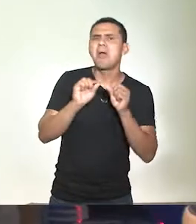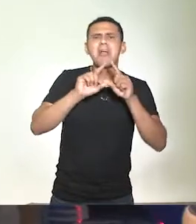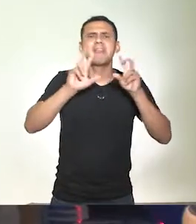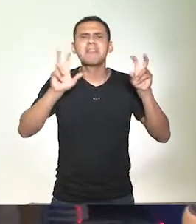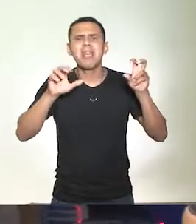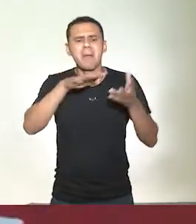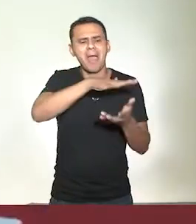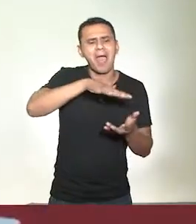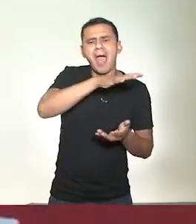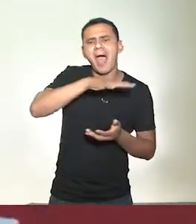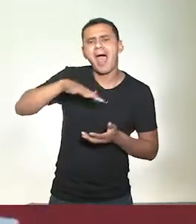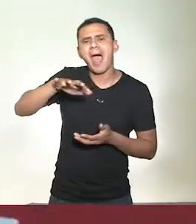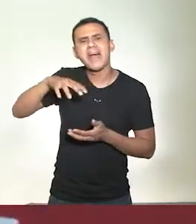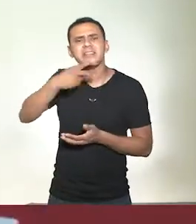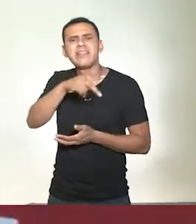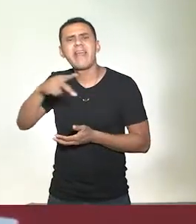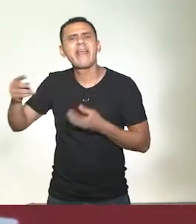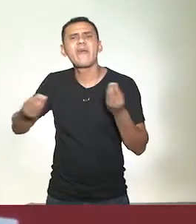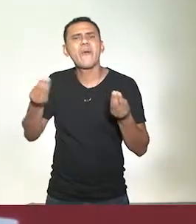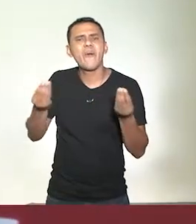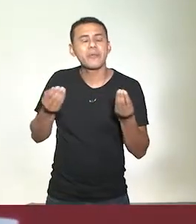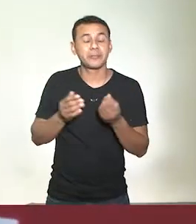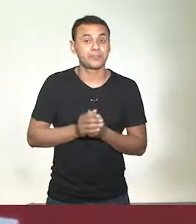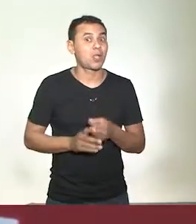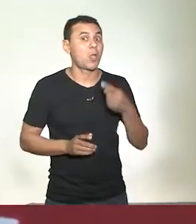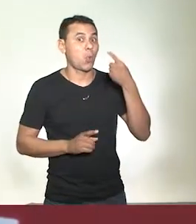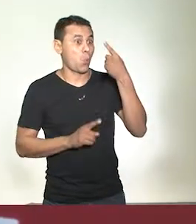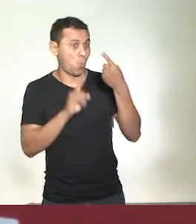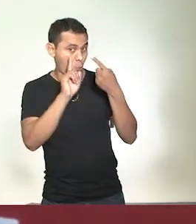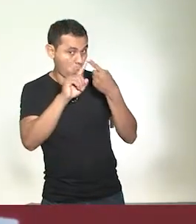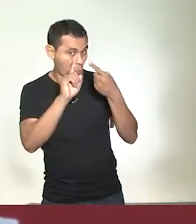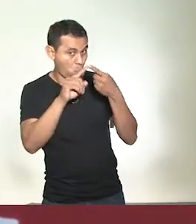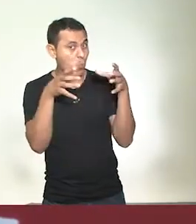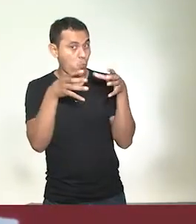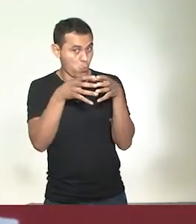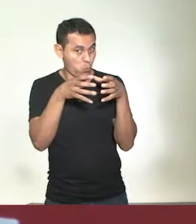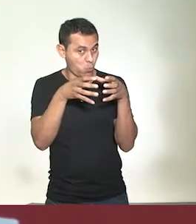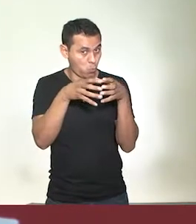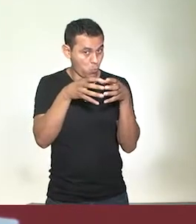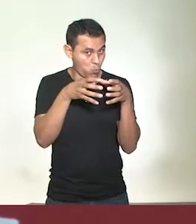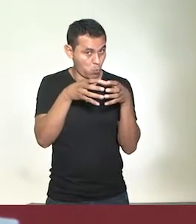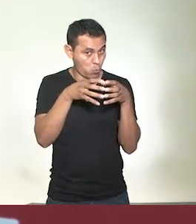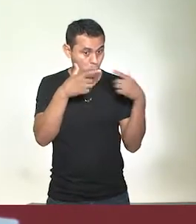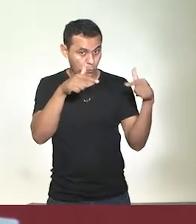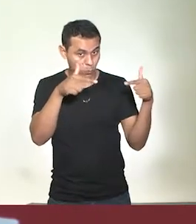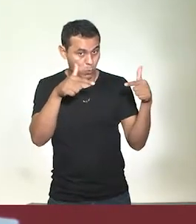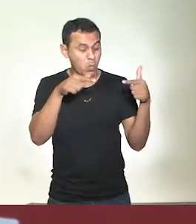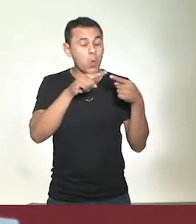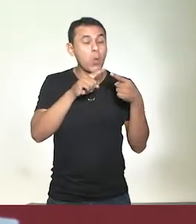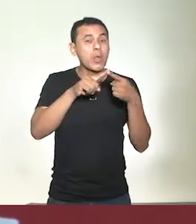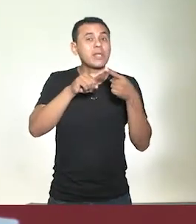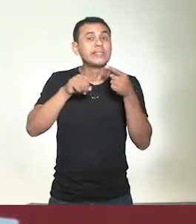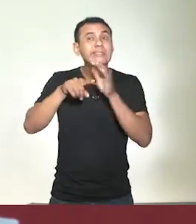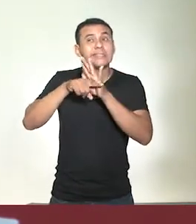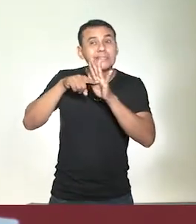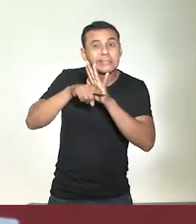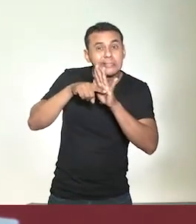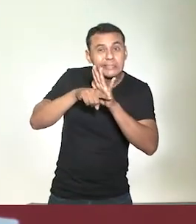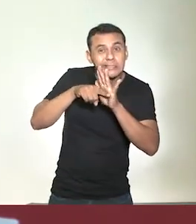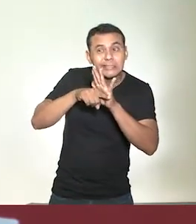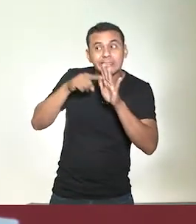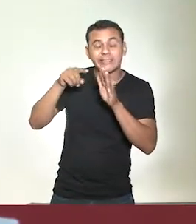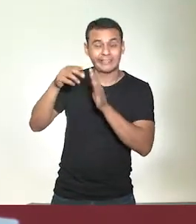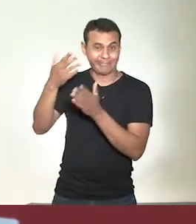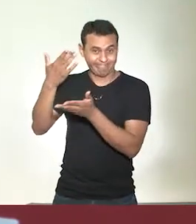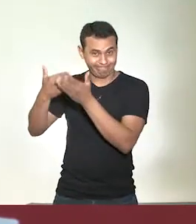áreas que eles vão trabalhar um grupo temático Ele trabalha especificamente na revisão do pdm